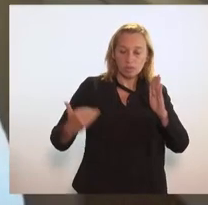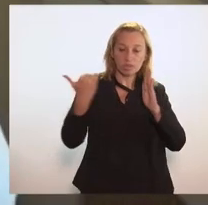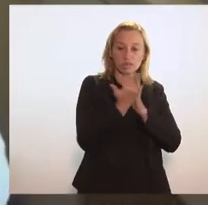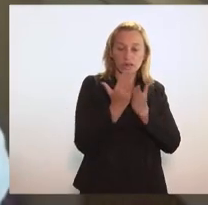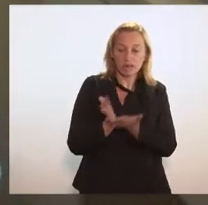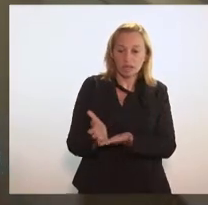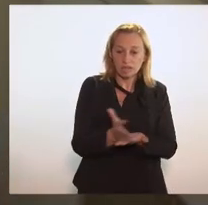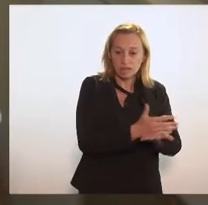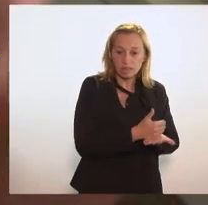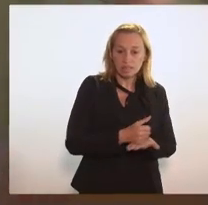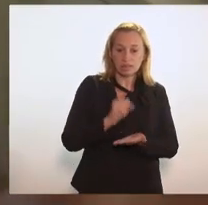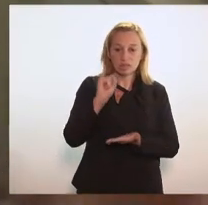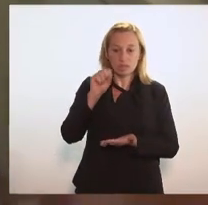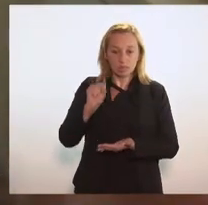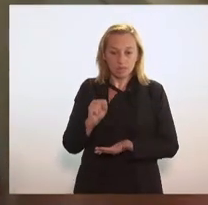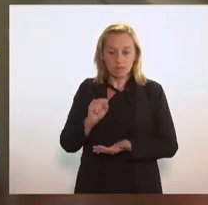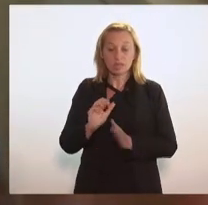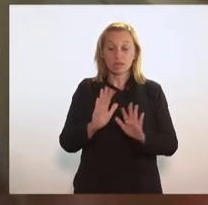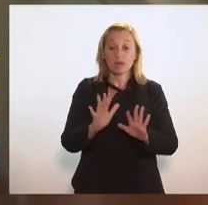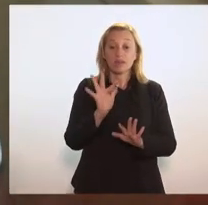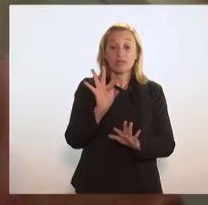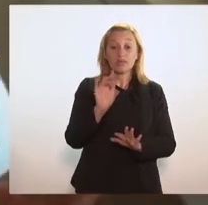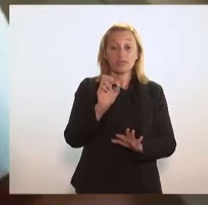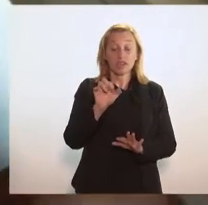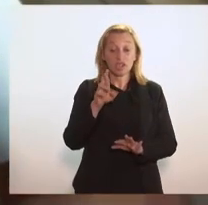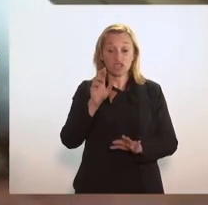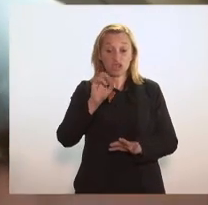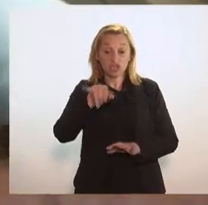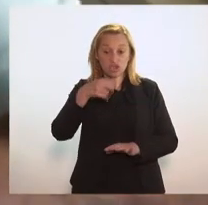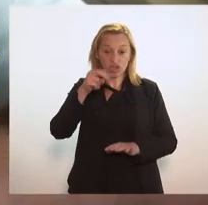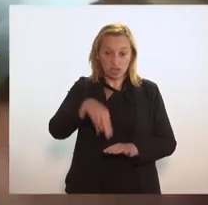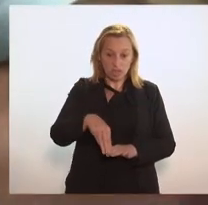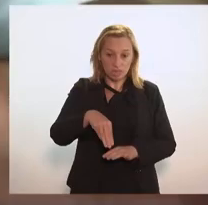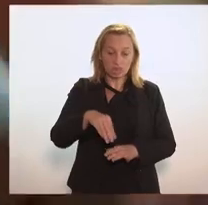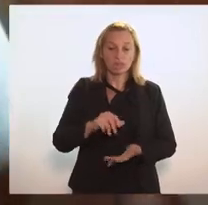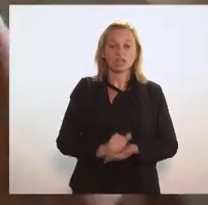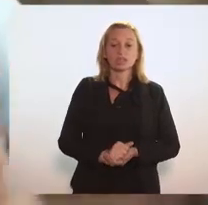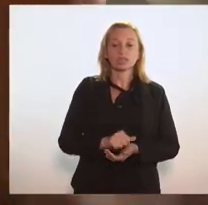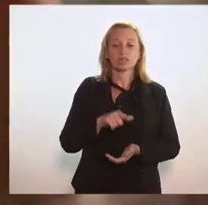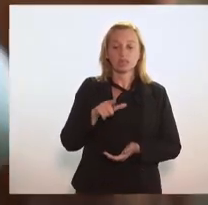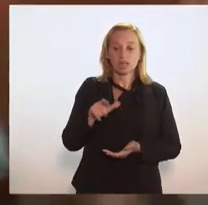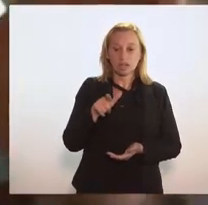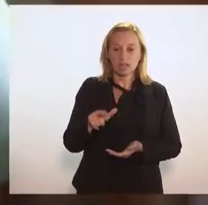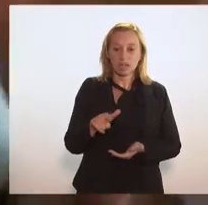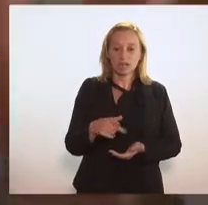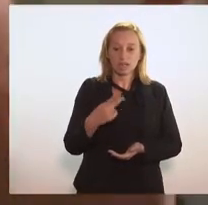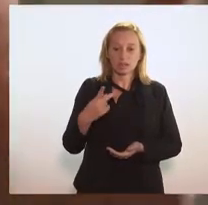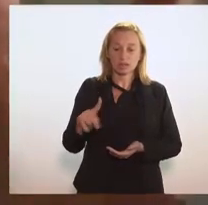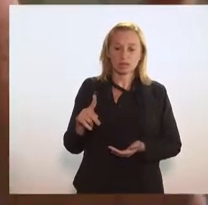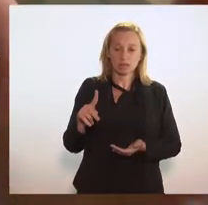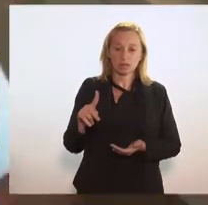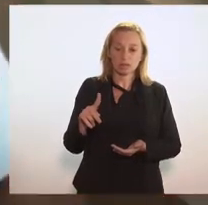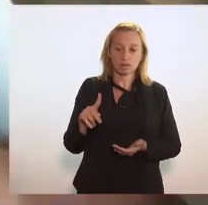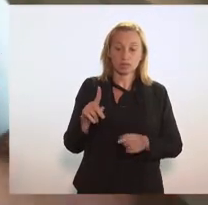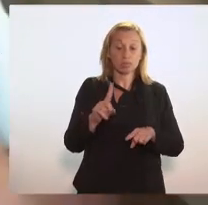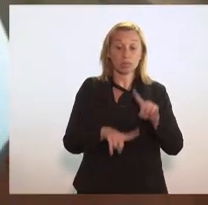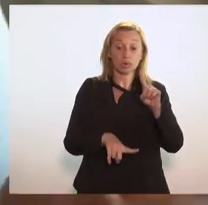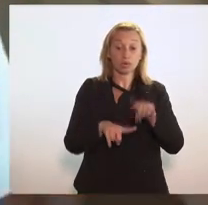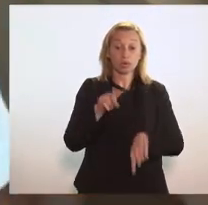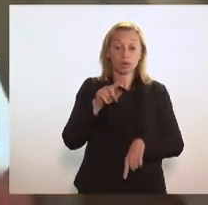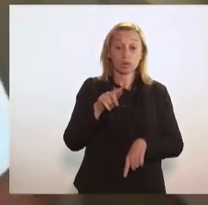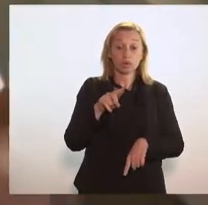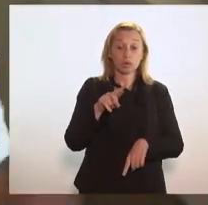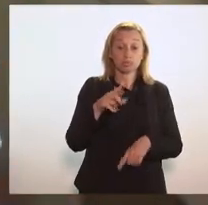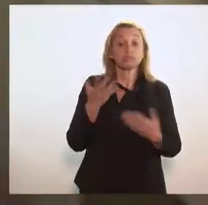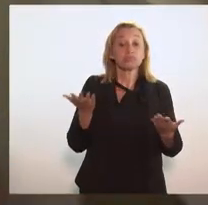arrecadação de ICMS FG am tenho alguma seu do Matriz insumo-produto porque